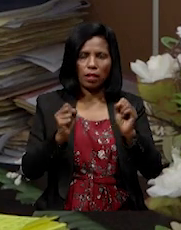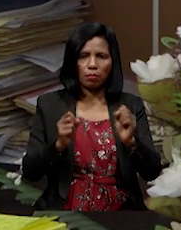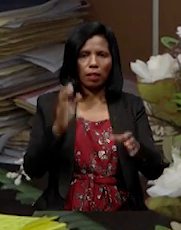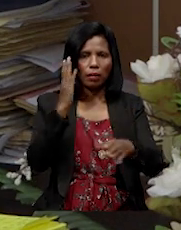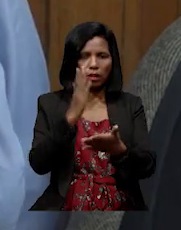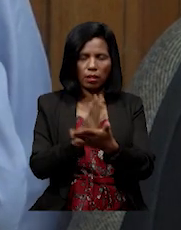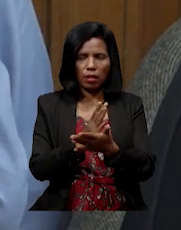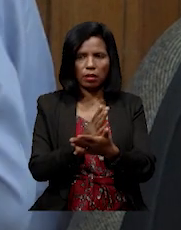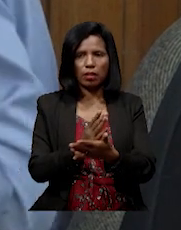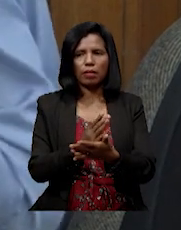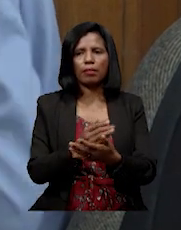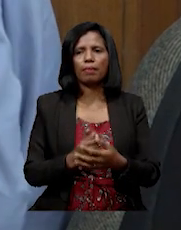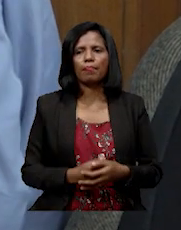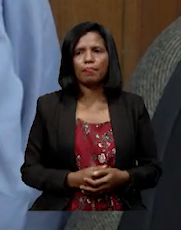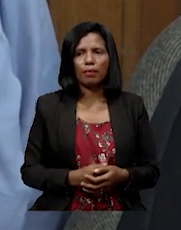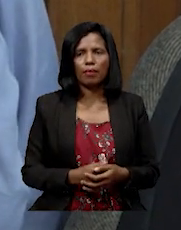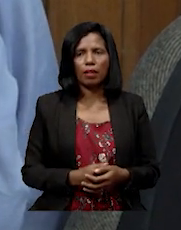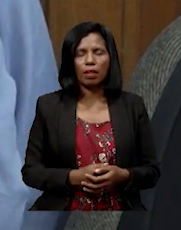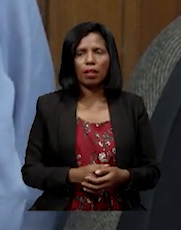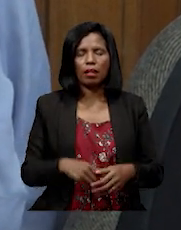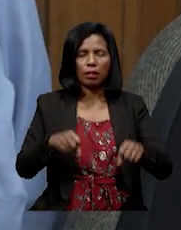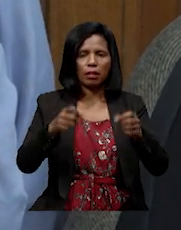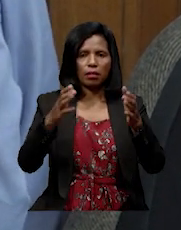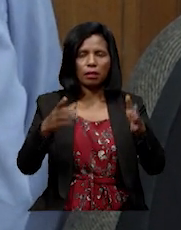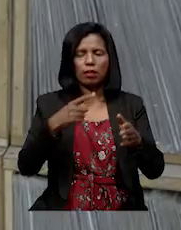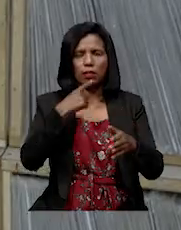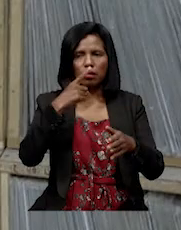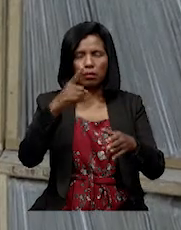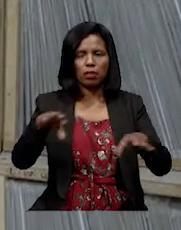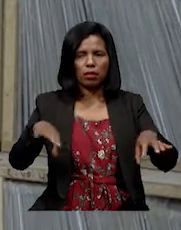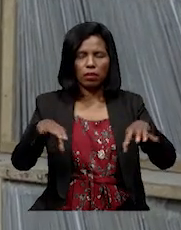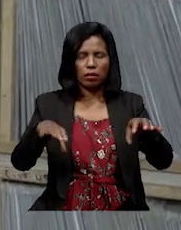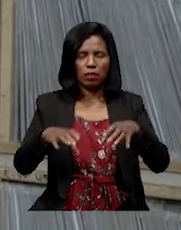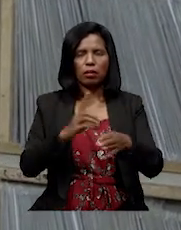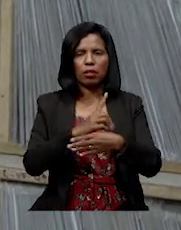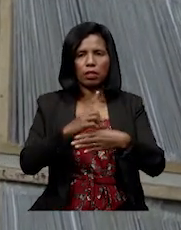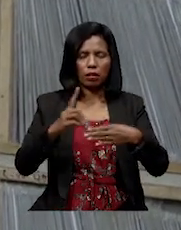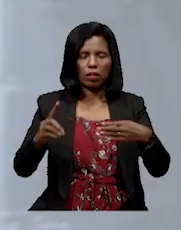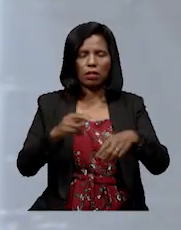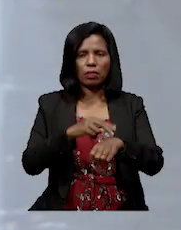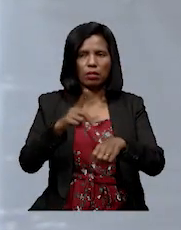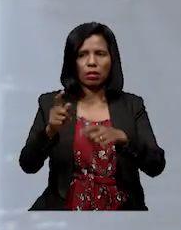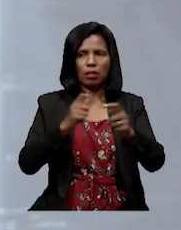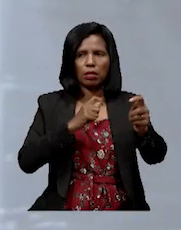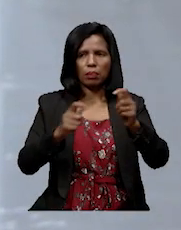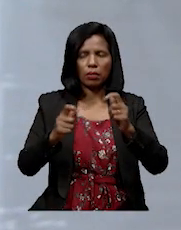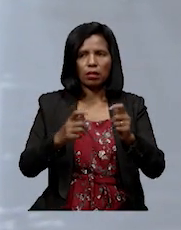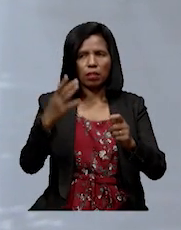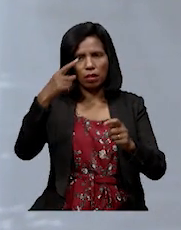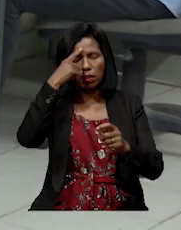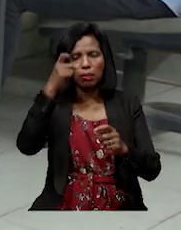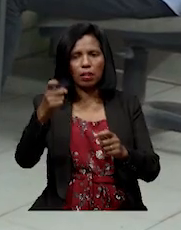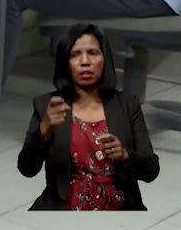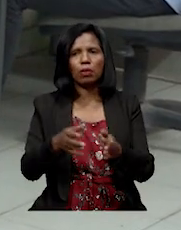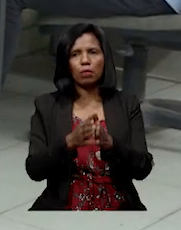nebe la merese. Motorista Paulino Mário da Costa lamenta o serviço e a Direção Nacional Transporte Terrestre, tanen e o